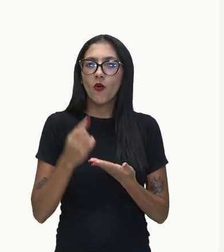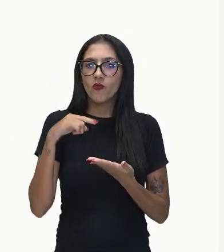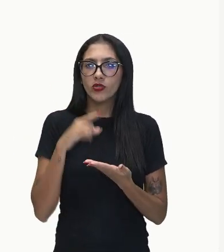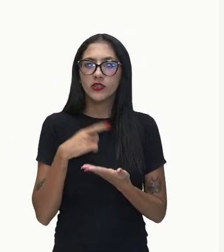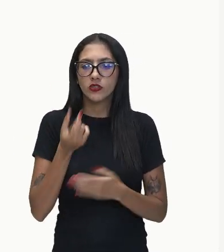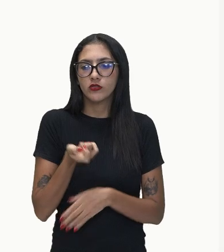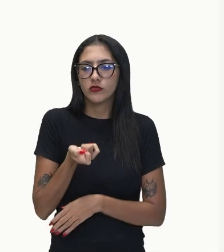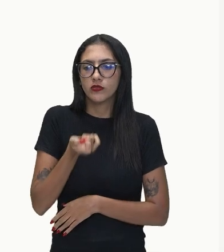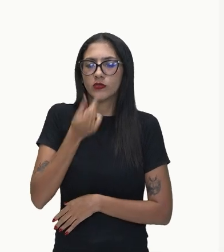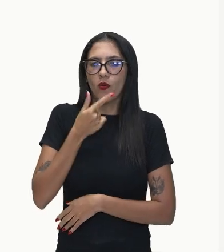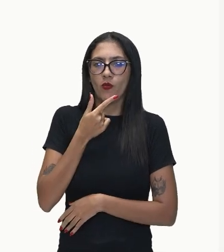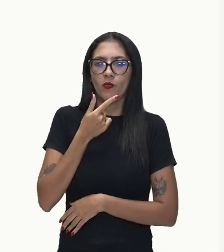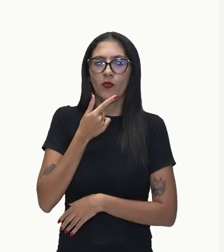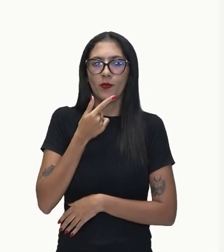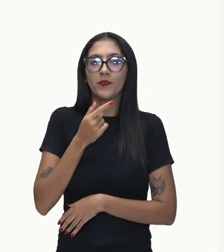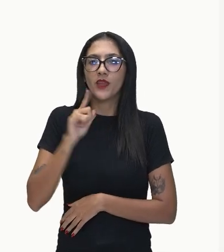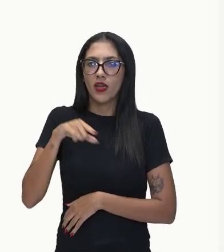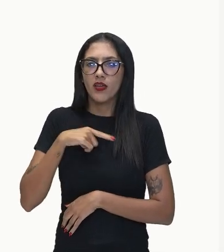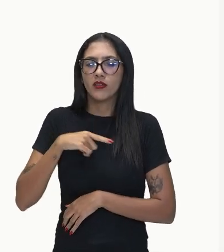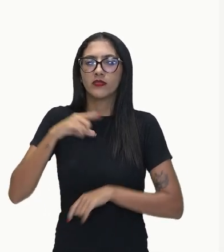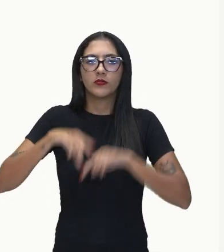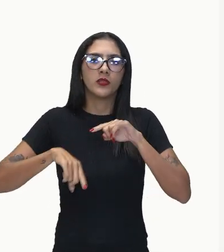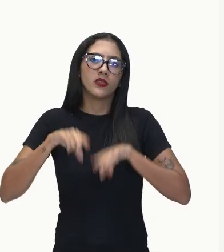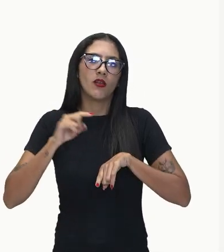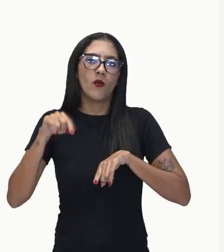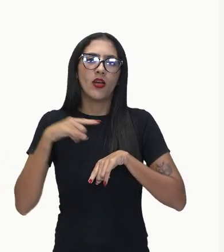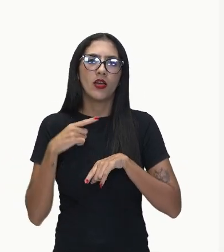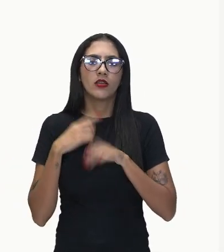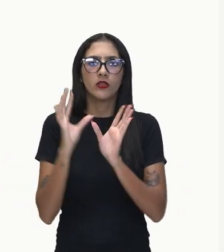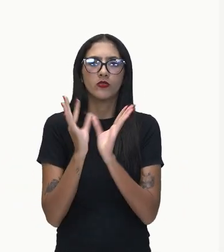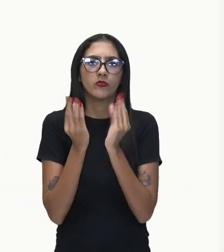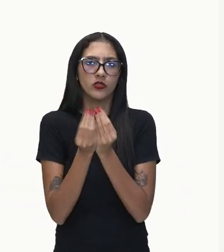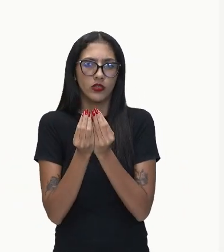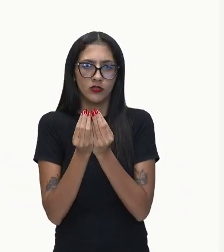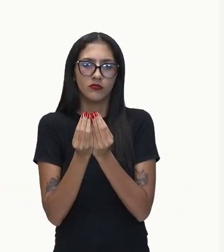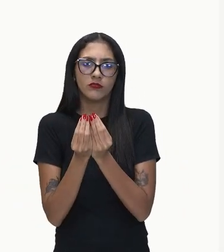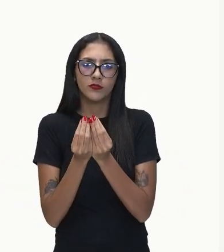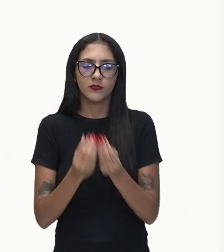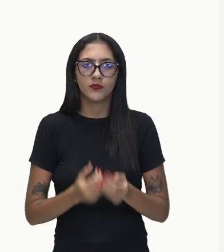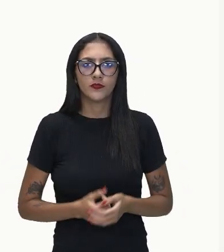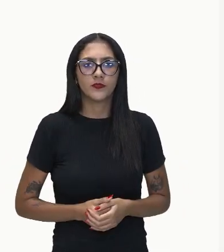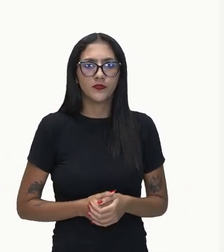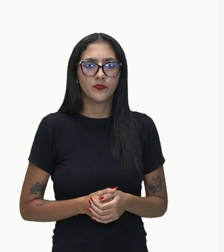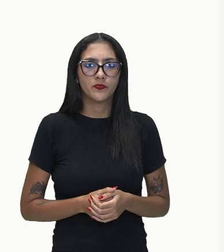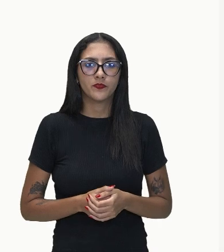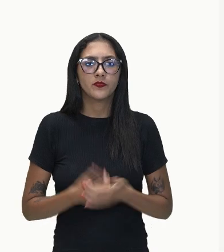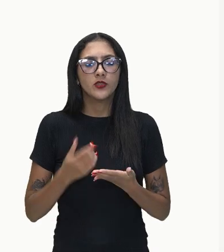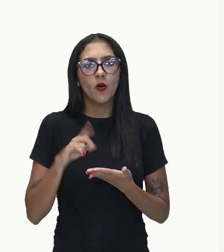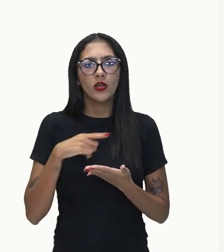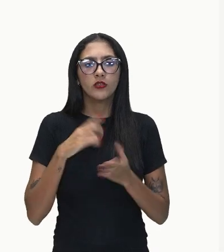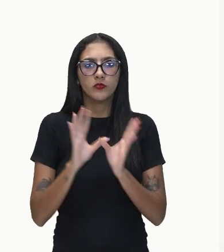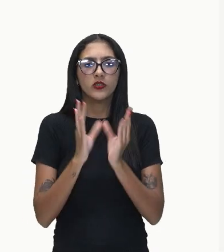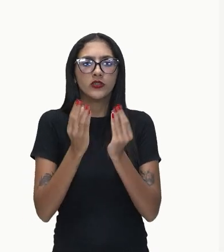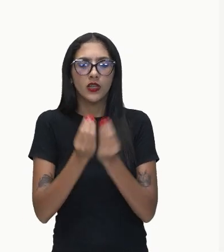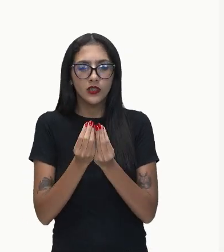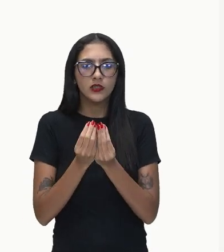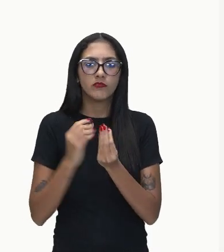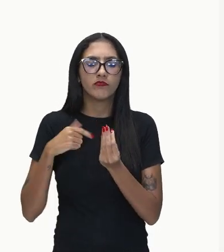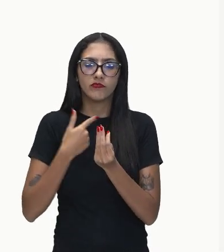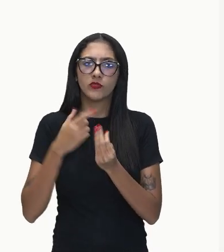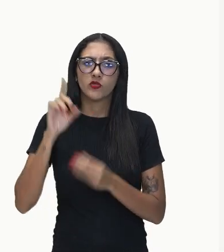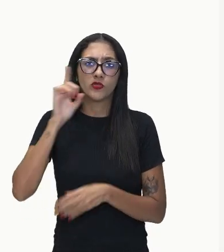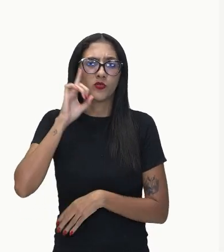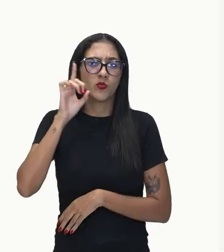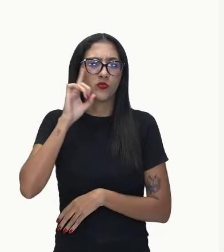toma o acetaminofeno, que é um analgésico e um antitérmico. Então, são substâncias que estão presentes